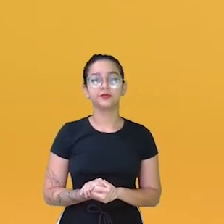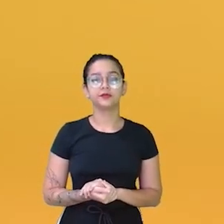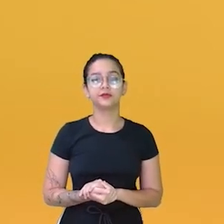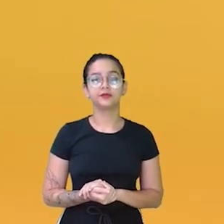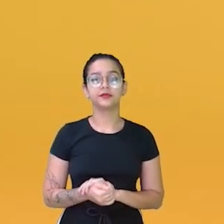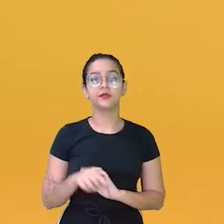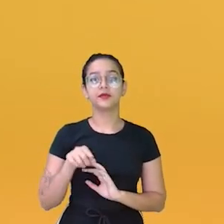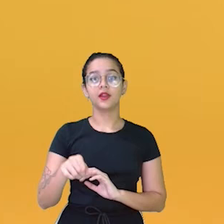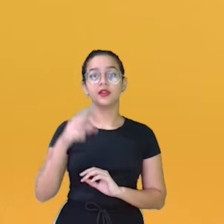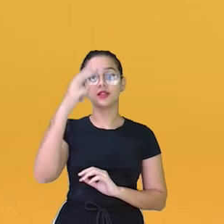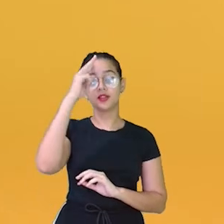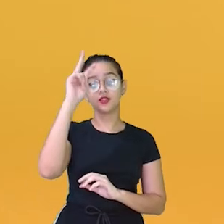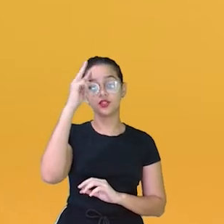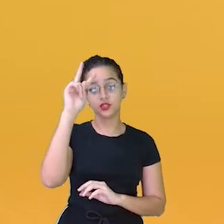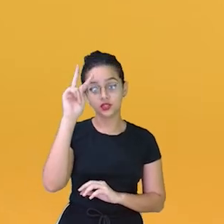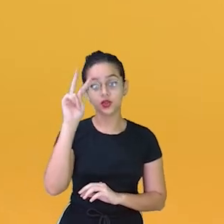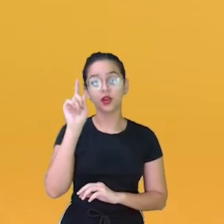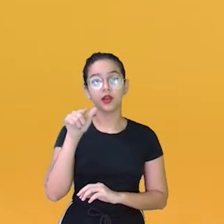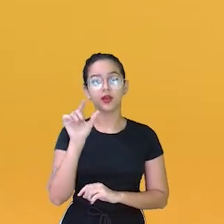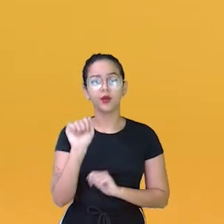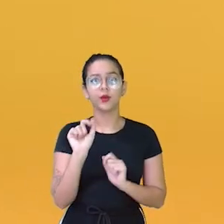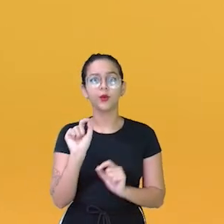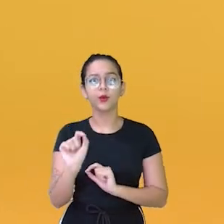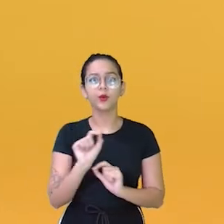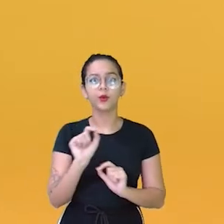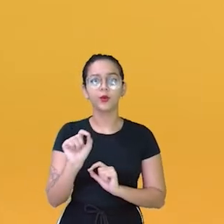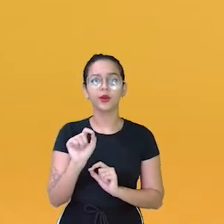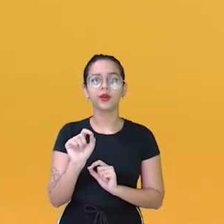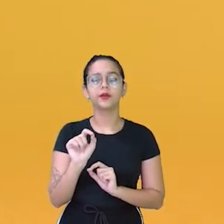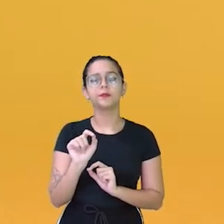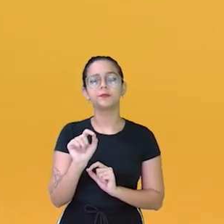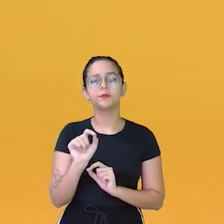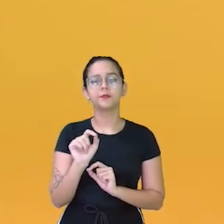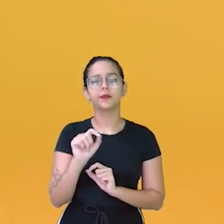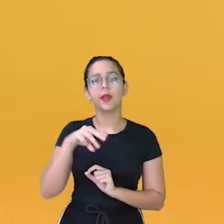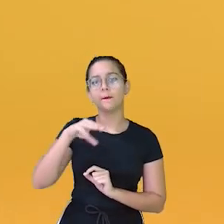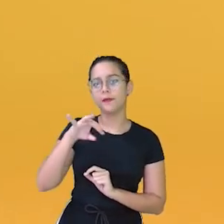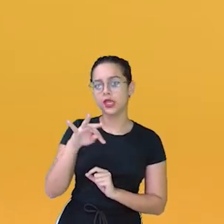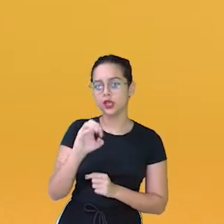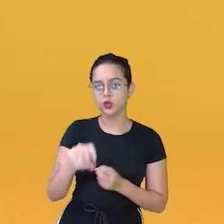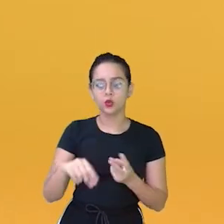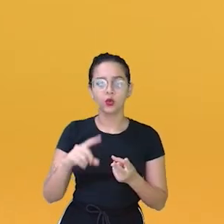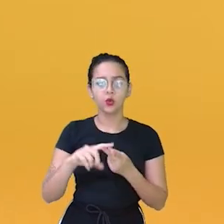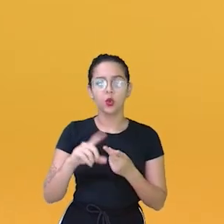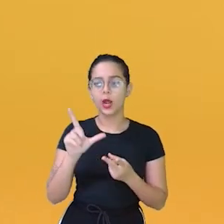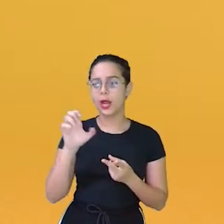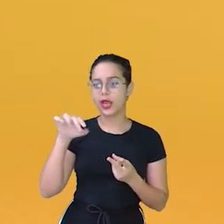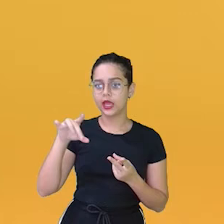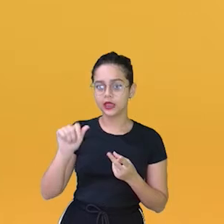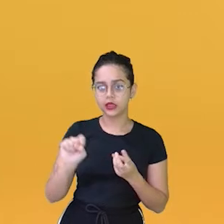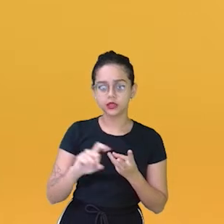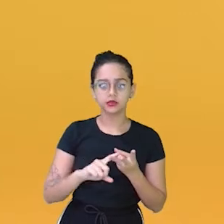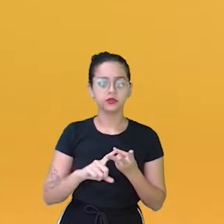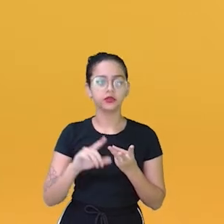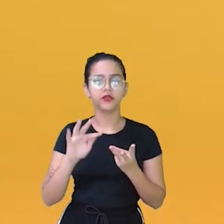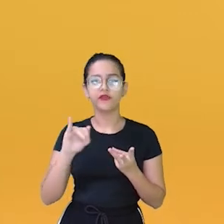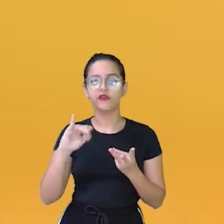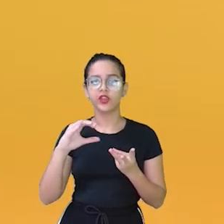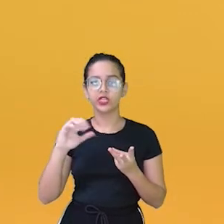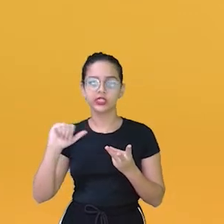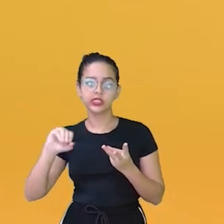Essas histórias são consideradas ficção, mitos ou lendas. E elas são uma forma de entreter